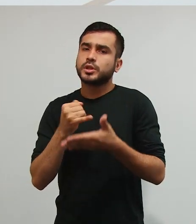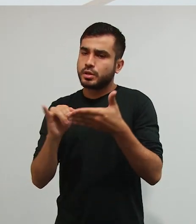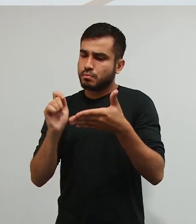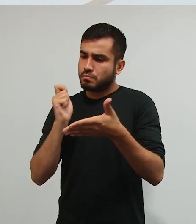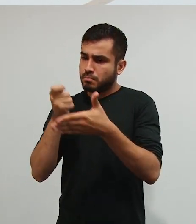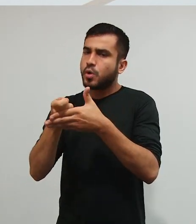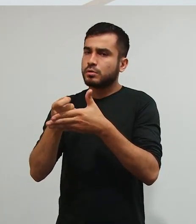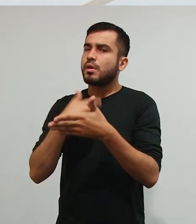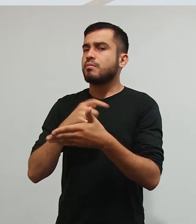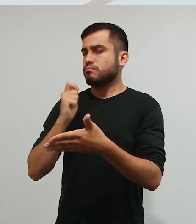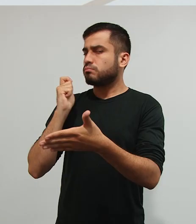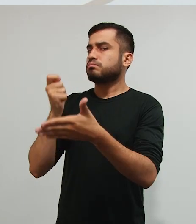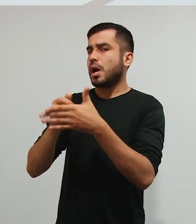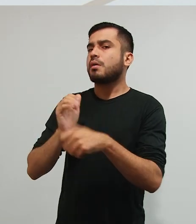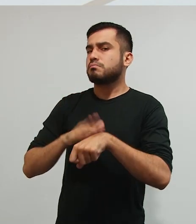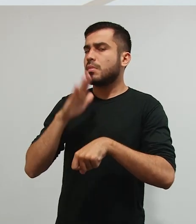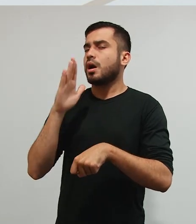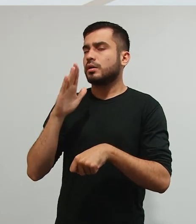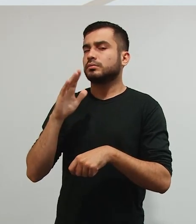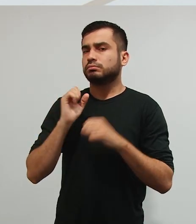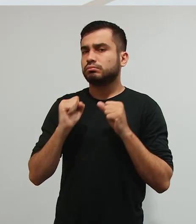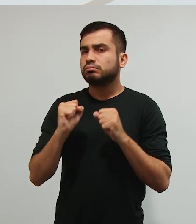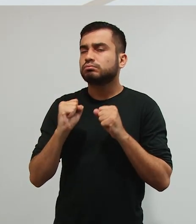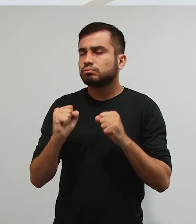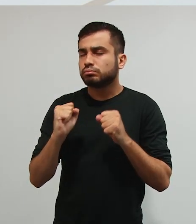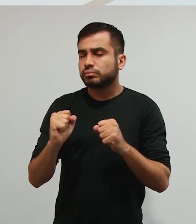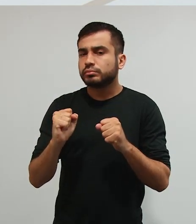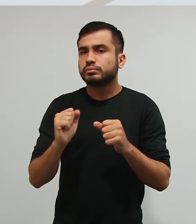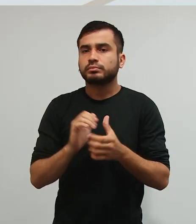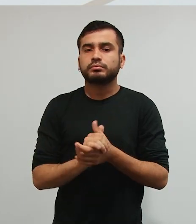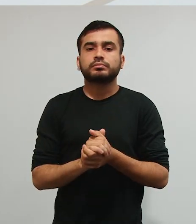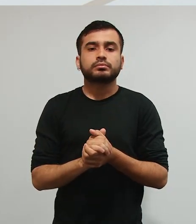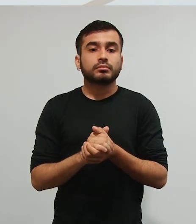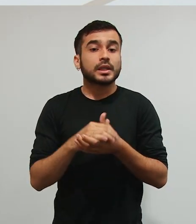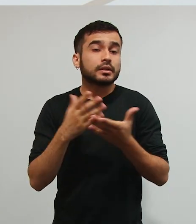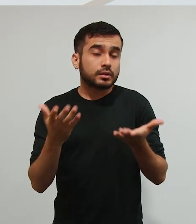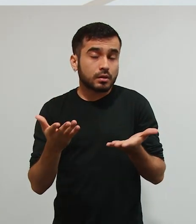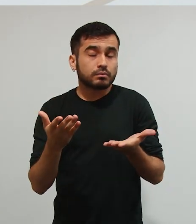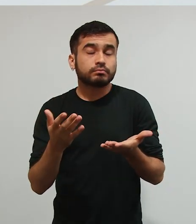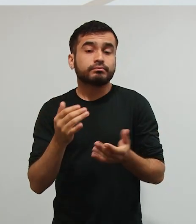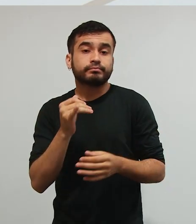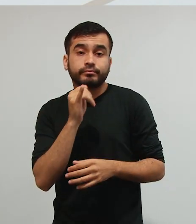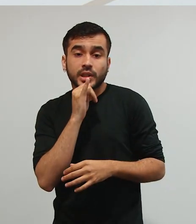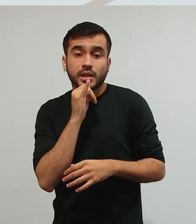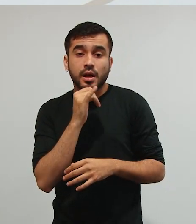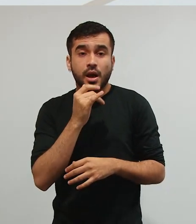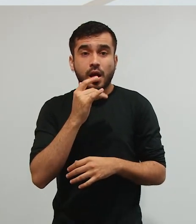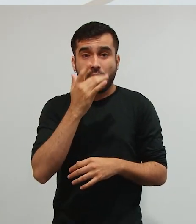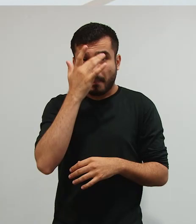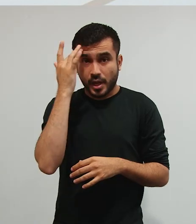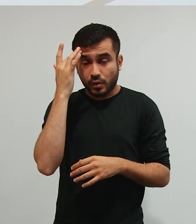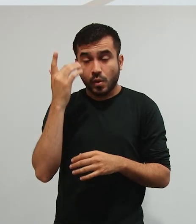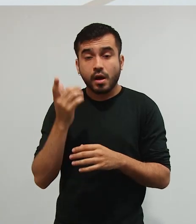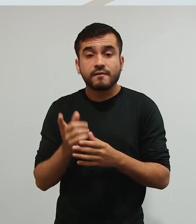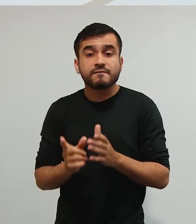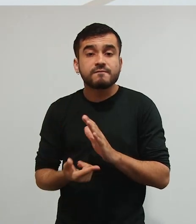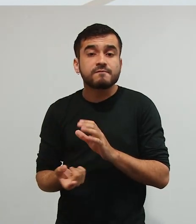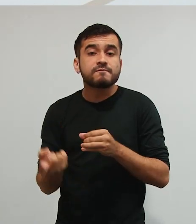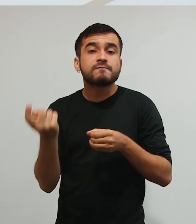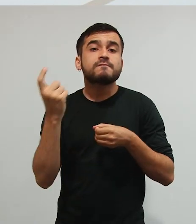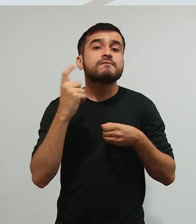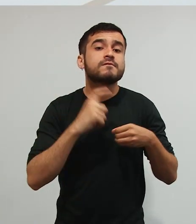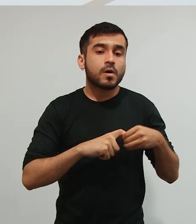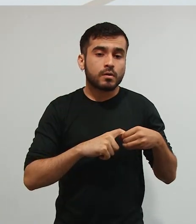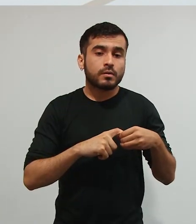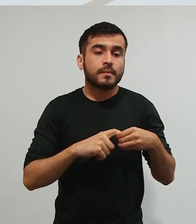tributo eu tenho condição de pagar, mais eu posso contribuir, né? Então, a partir do momento que você tem um efeito regressivo, o que está